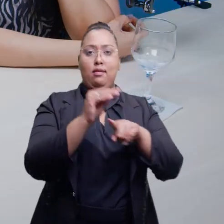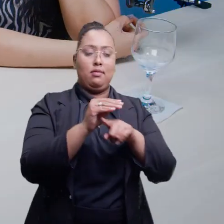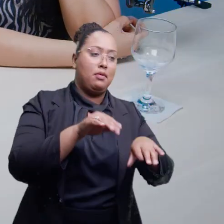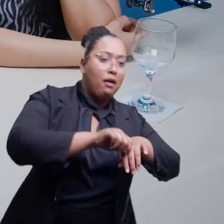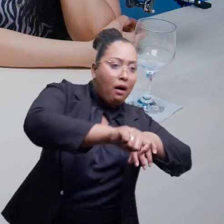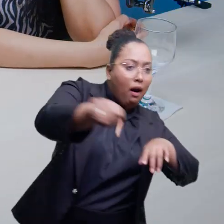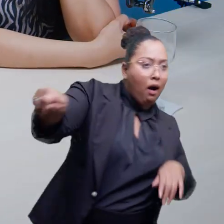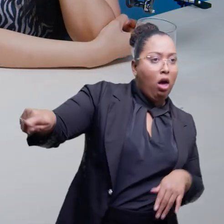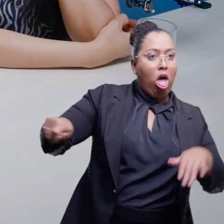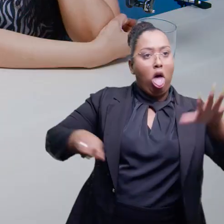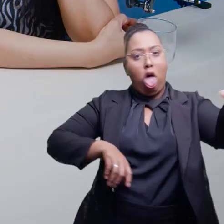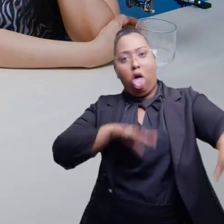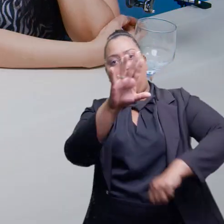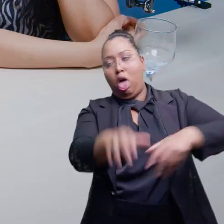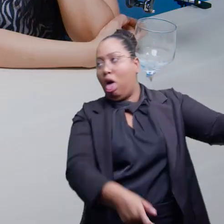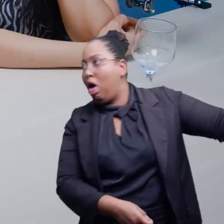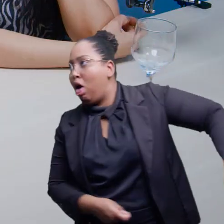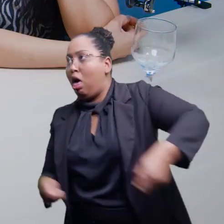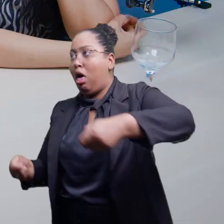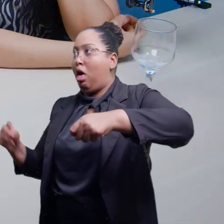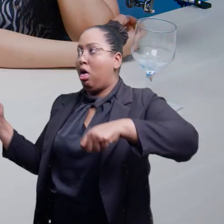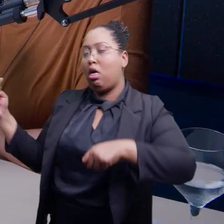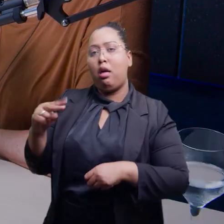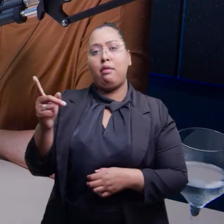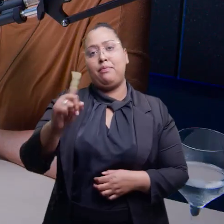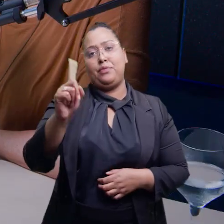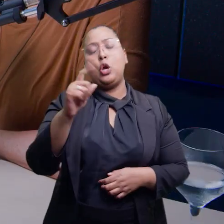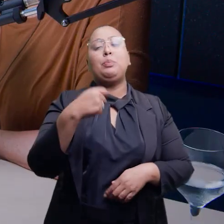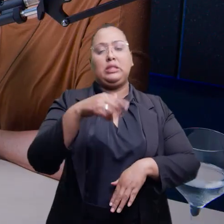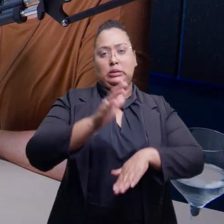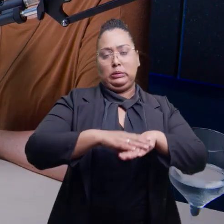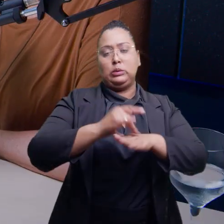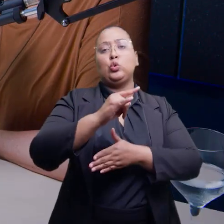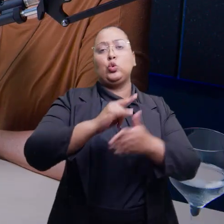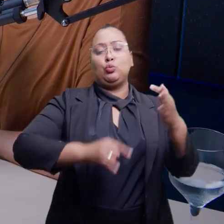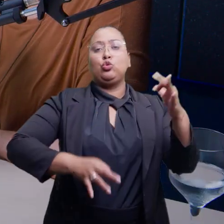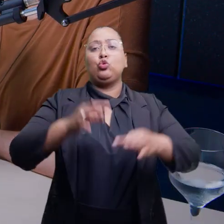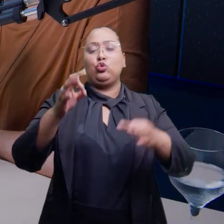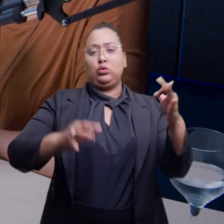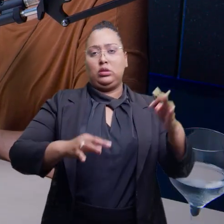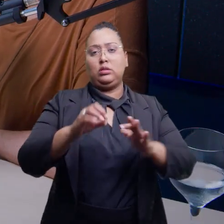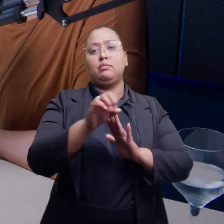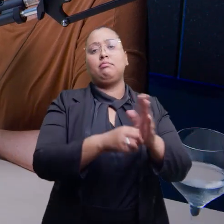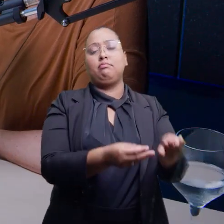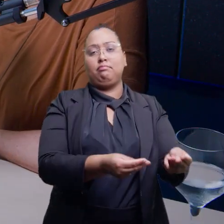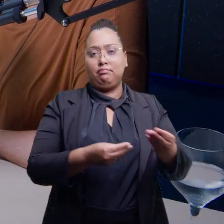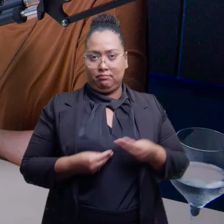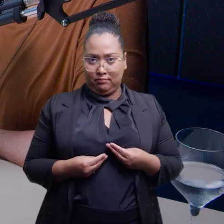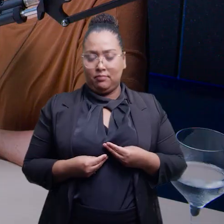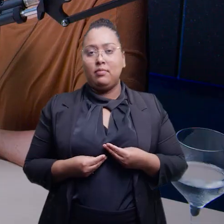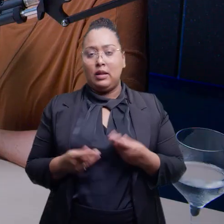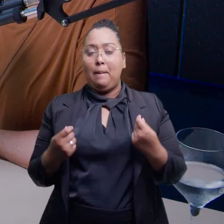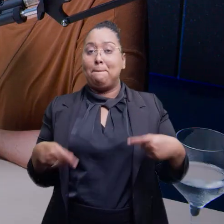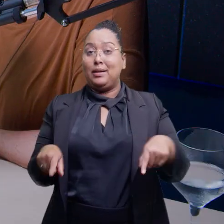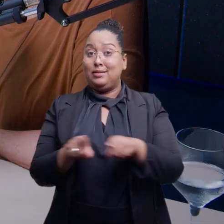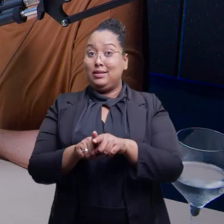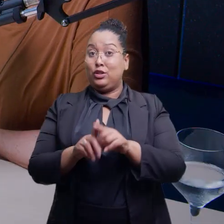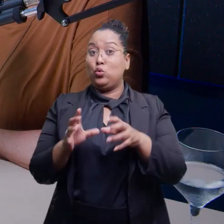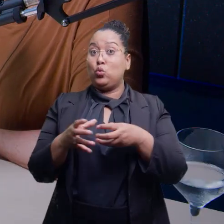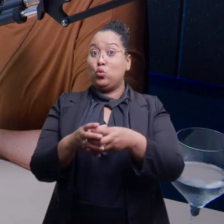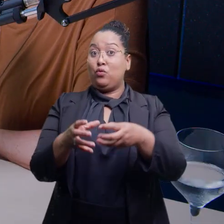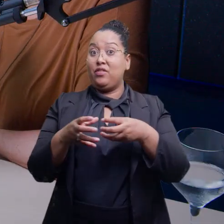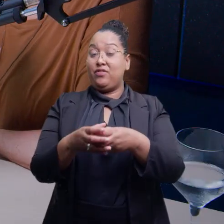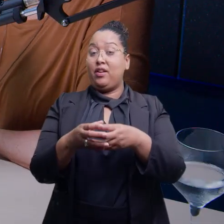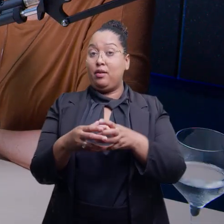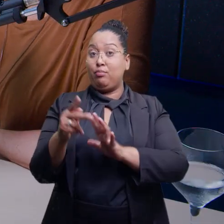não. Tem que vir uma determinação judicial. Preciso da parceria com o Conviver para fazer a busca ativa